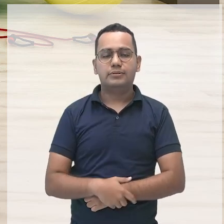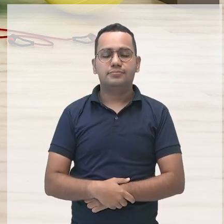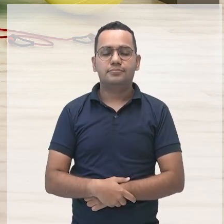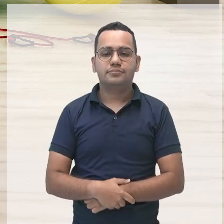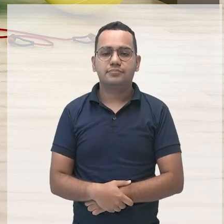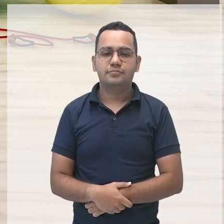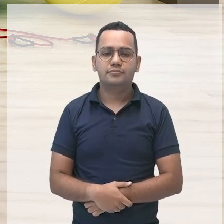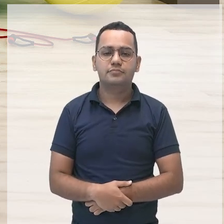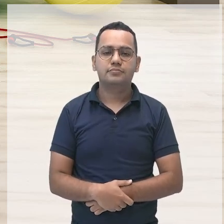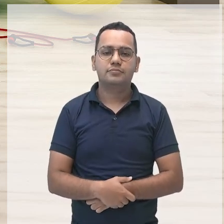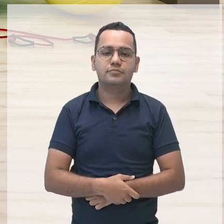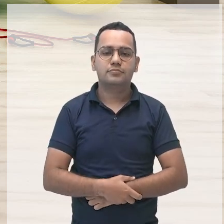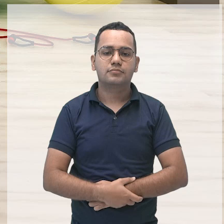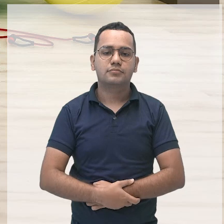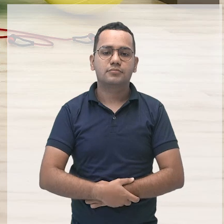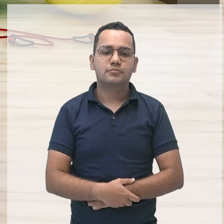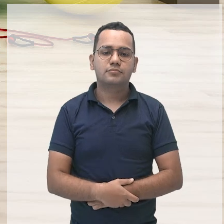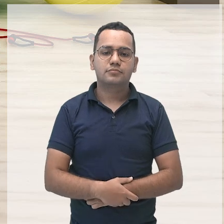4,